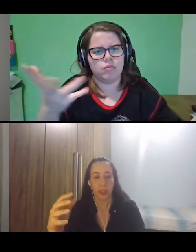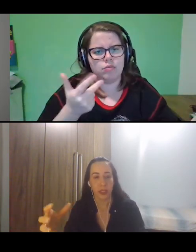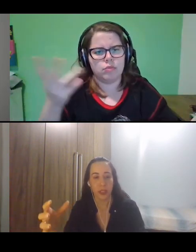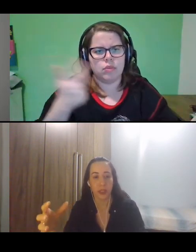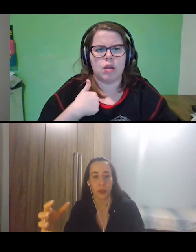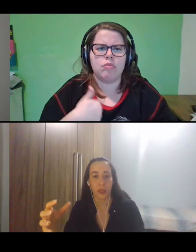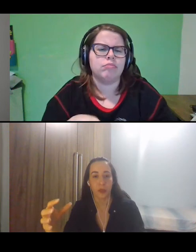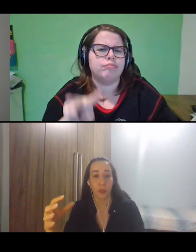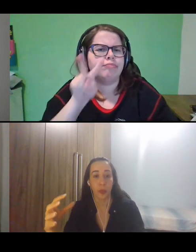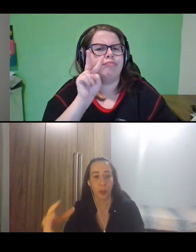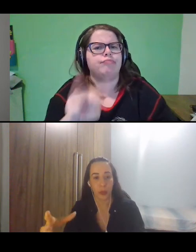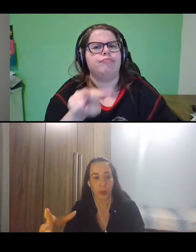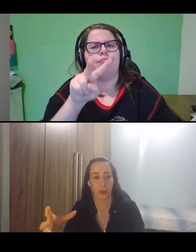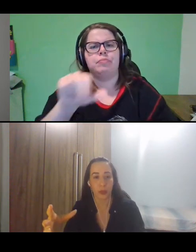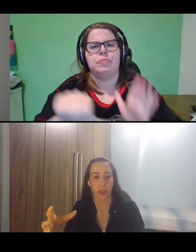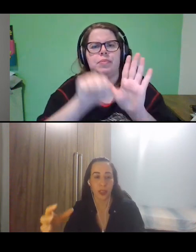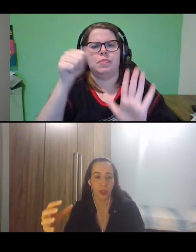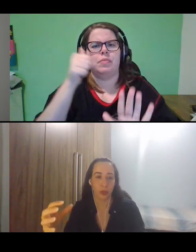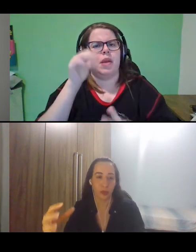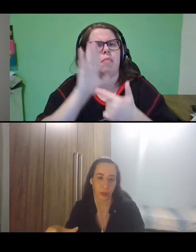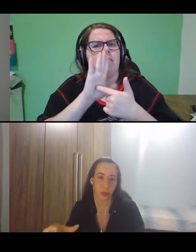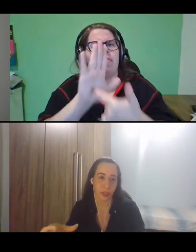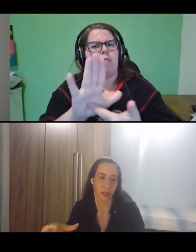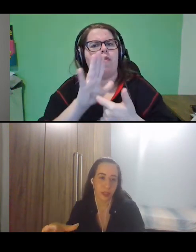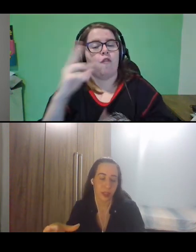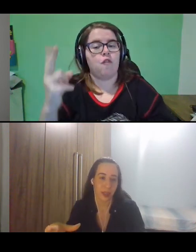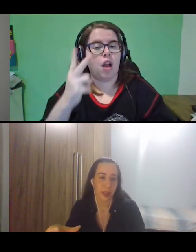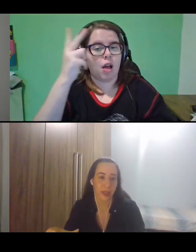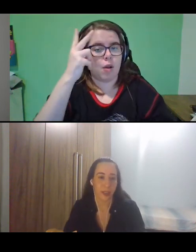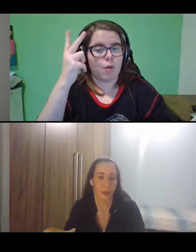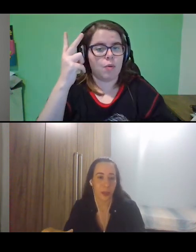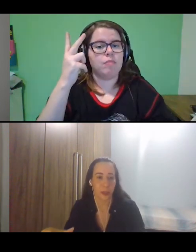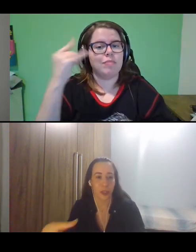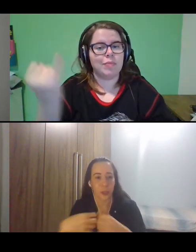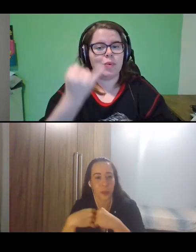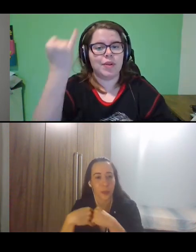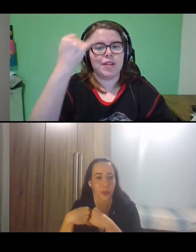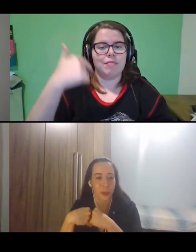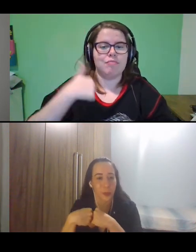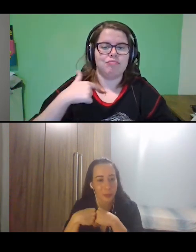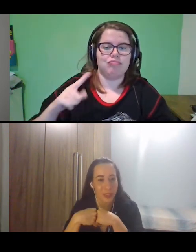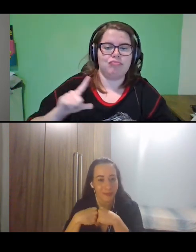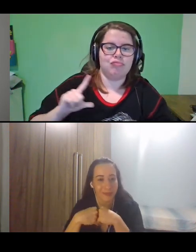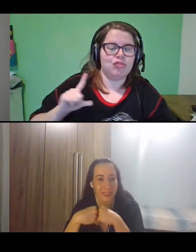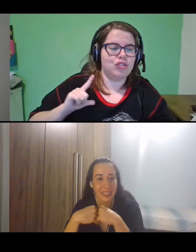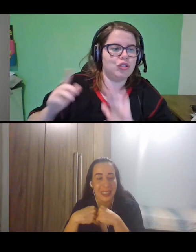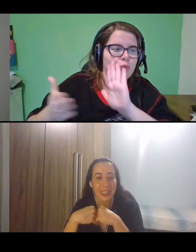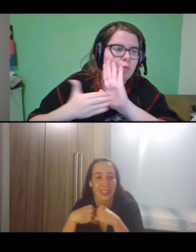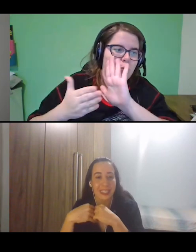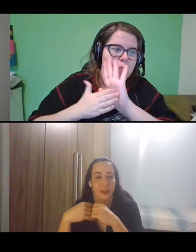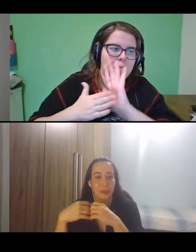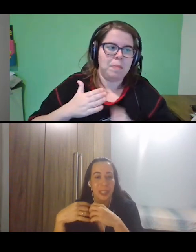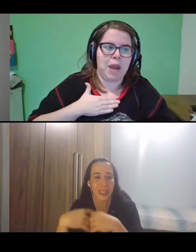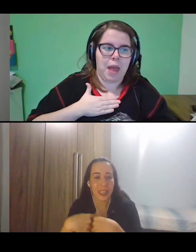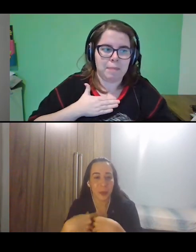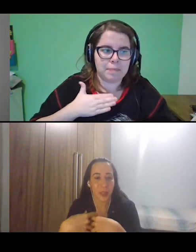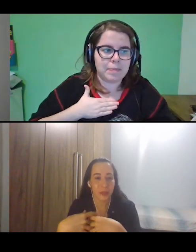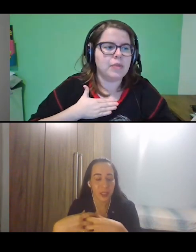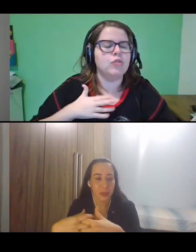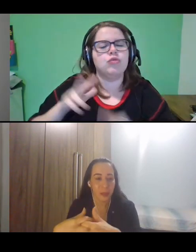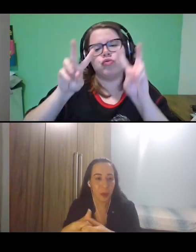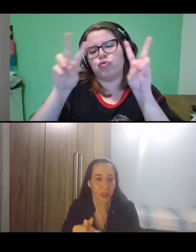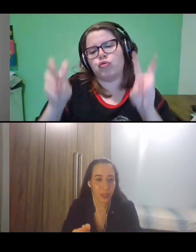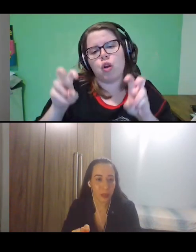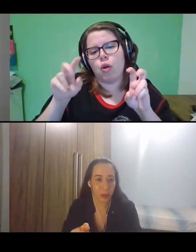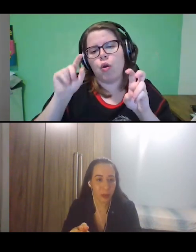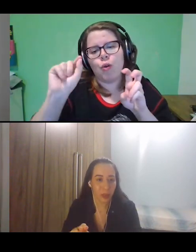A apresentação, que eu vi o propósito da comunidade, os valores, era aquilo que eu tinha de propósito para mim. Então, naquele momento,